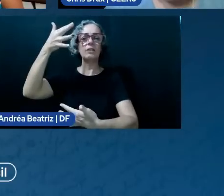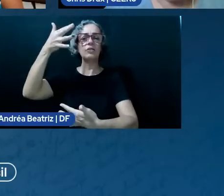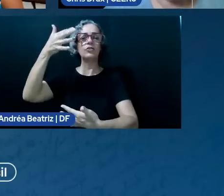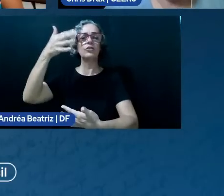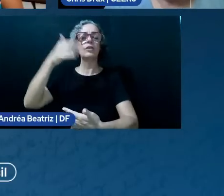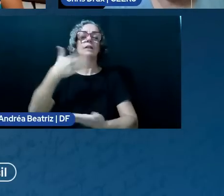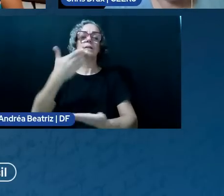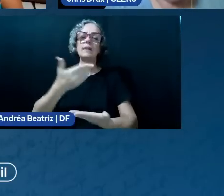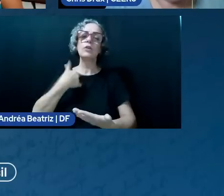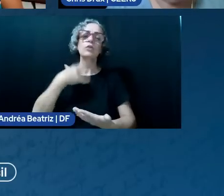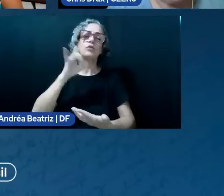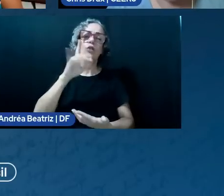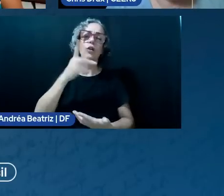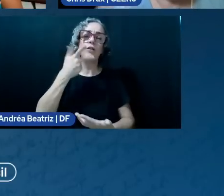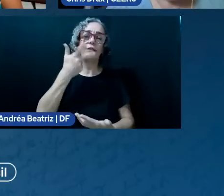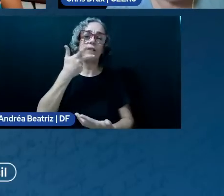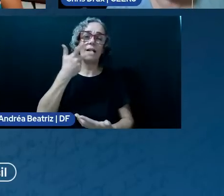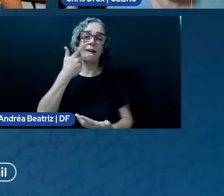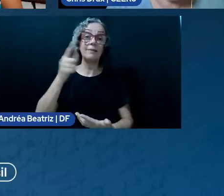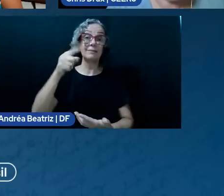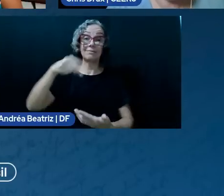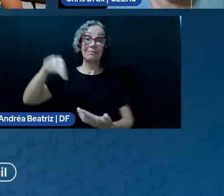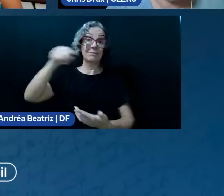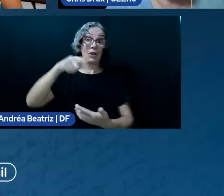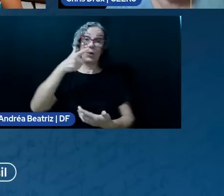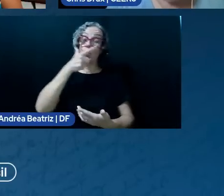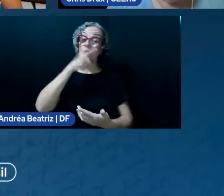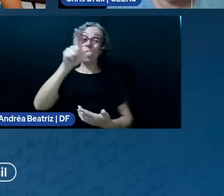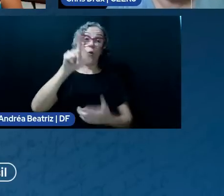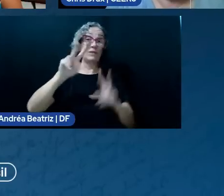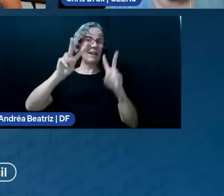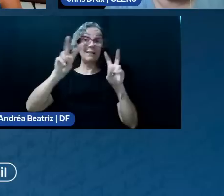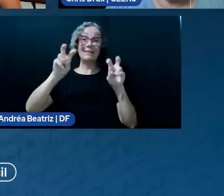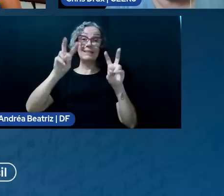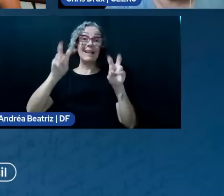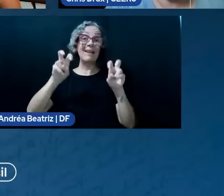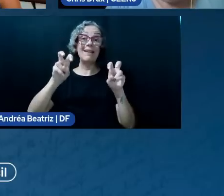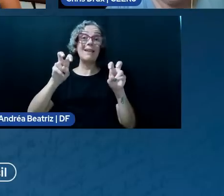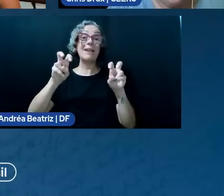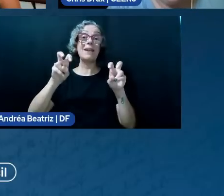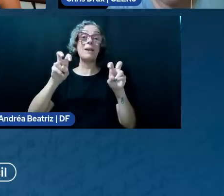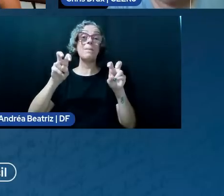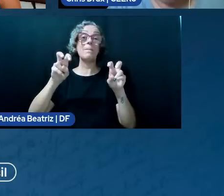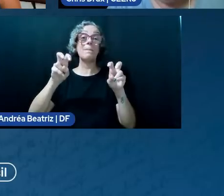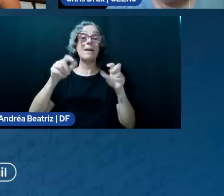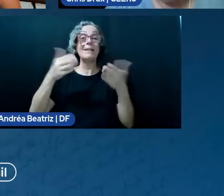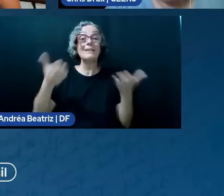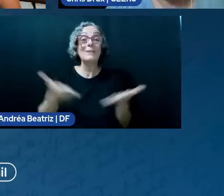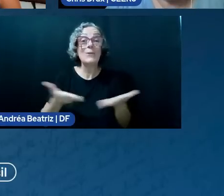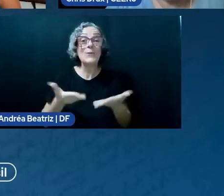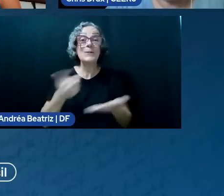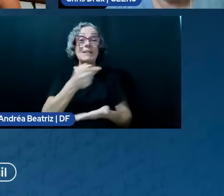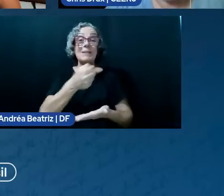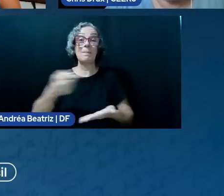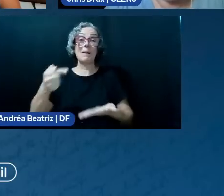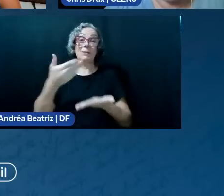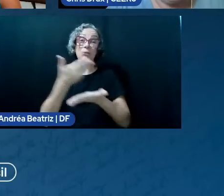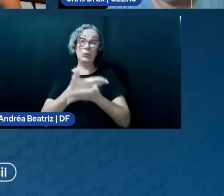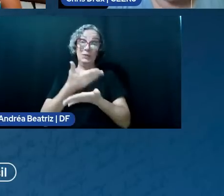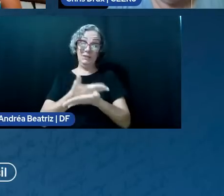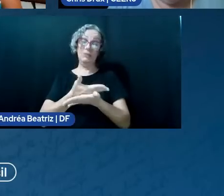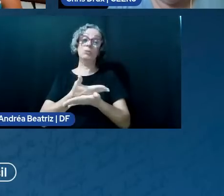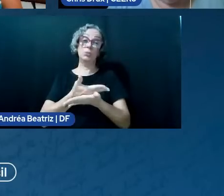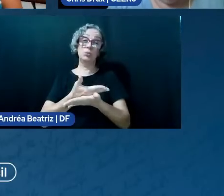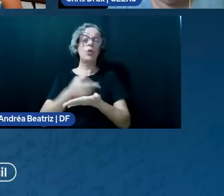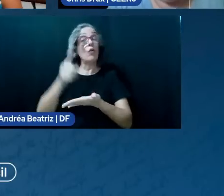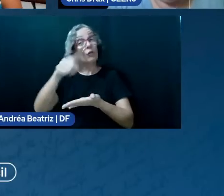recomendação que realmente a gente não consegue se debruçar sobre temáticas que não são as temáticas da noite. Então, vocês conseguem recuperar